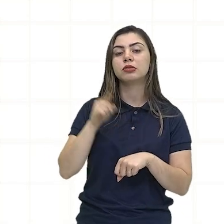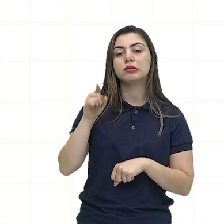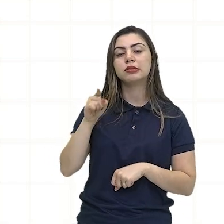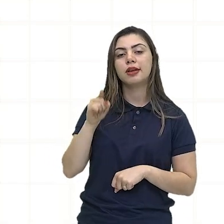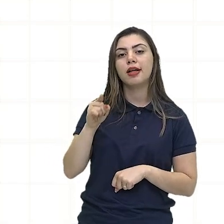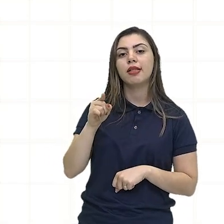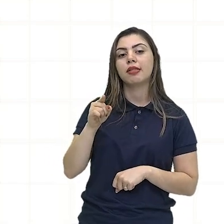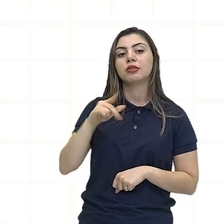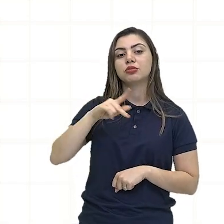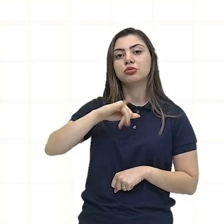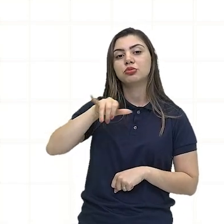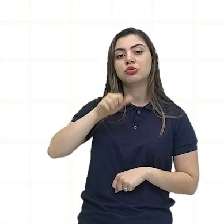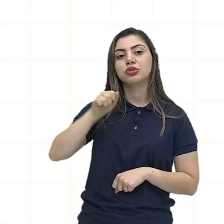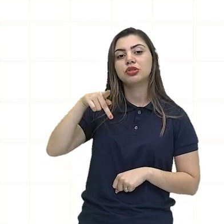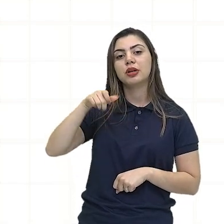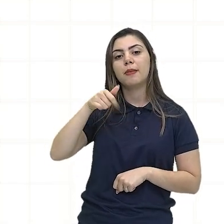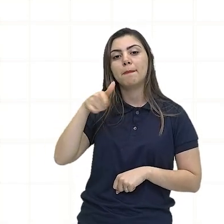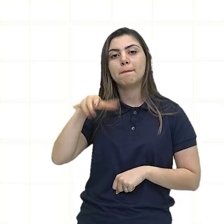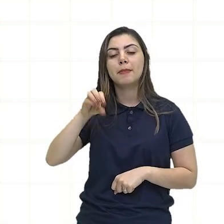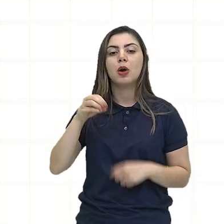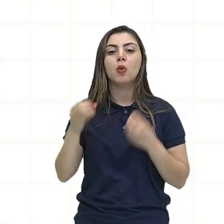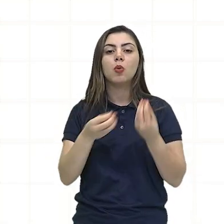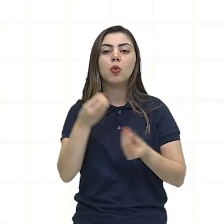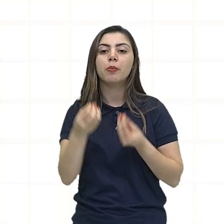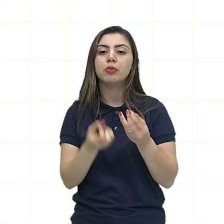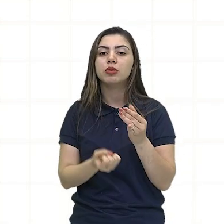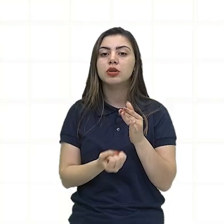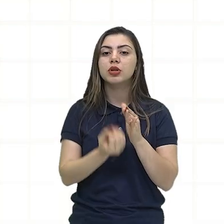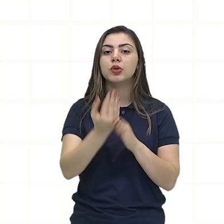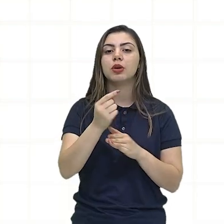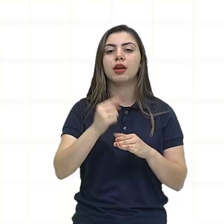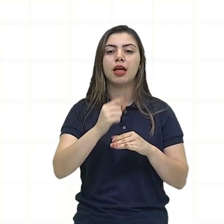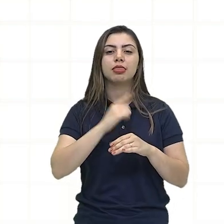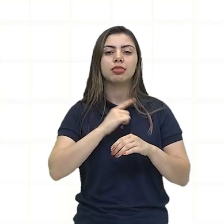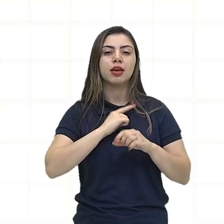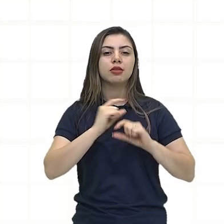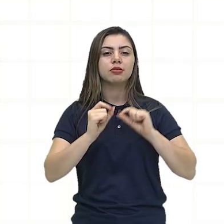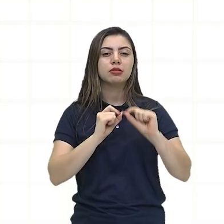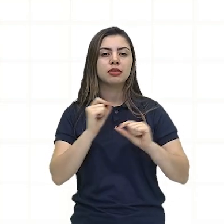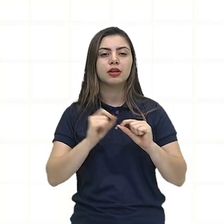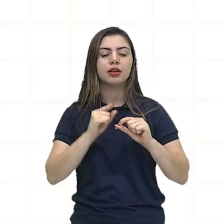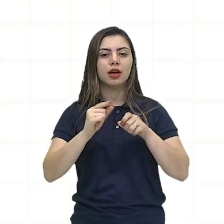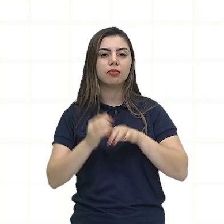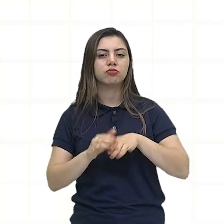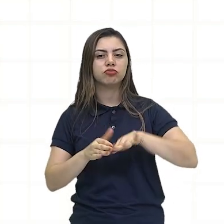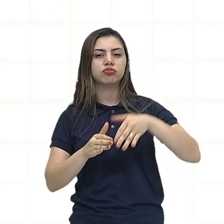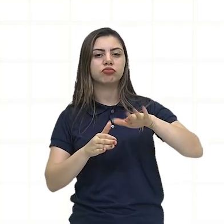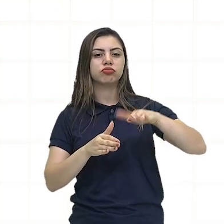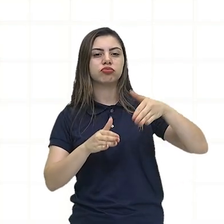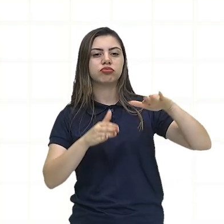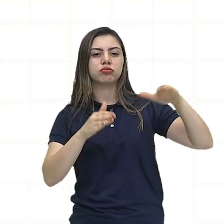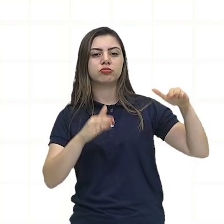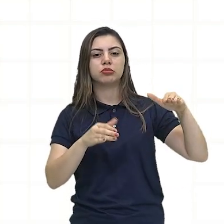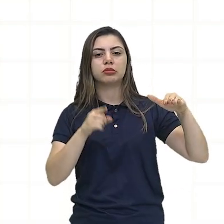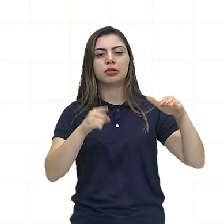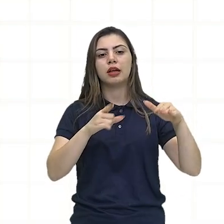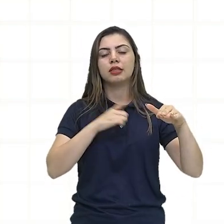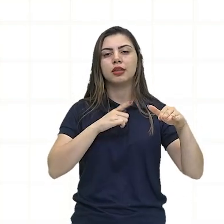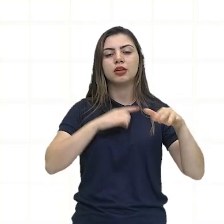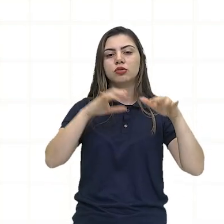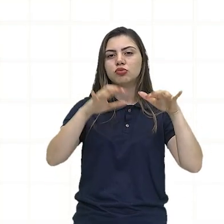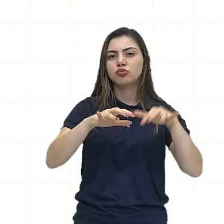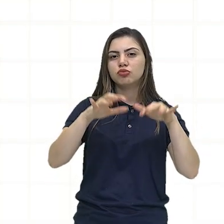construção de barragens de terra e a criação de canais de irrigação para cultivar o arroz. Esses métodos